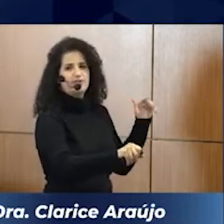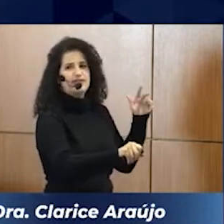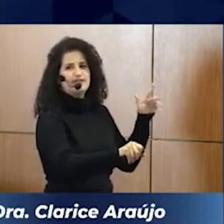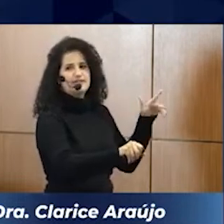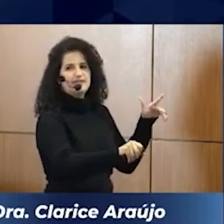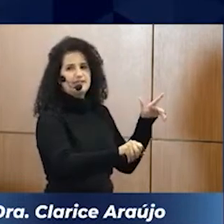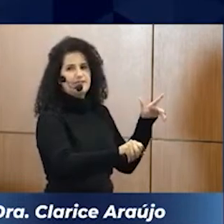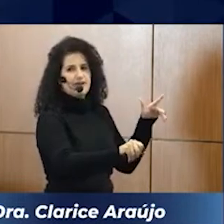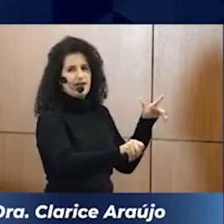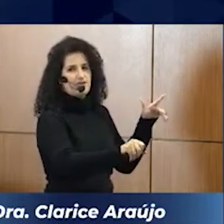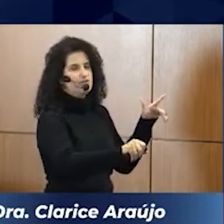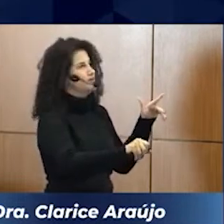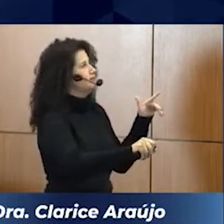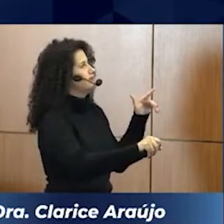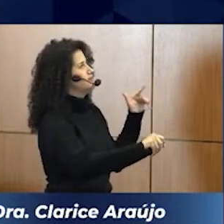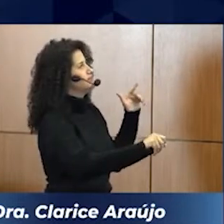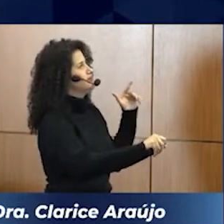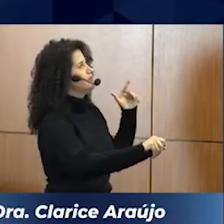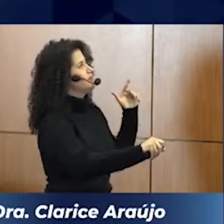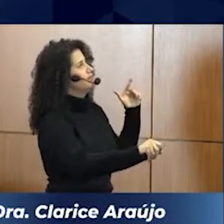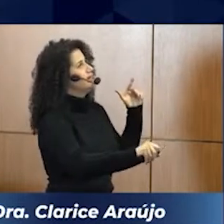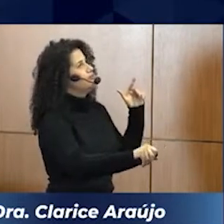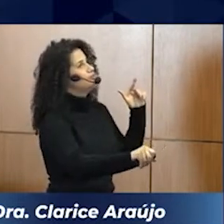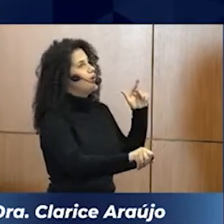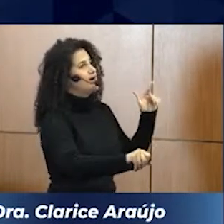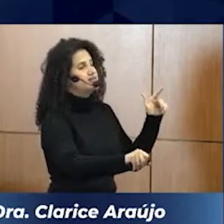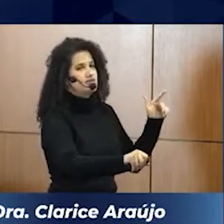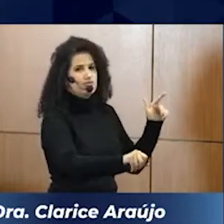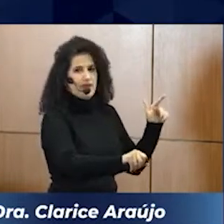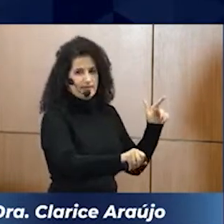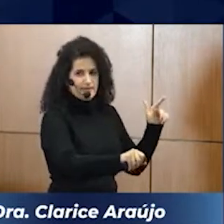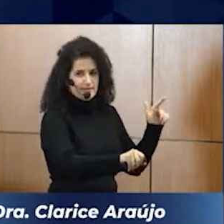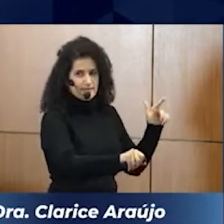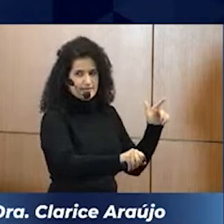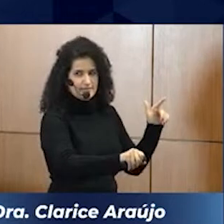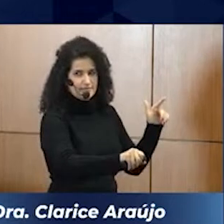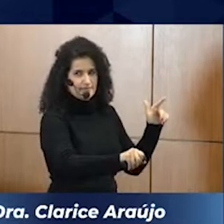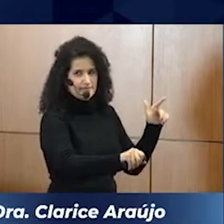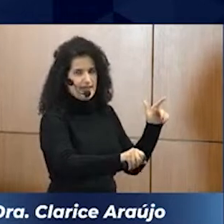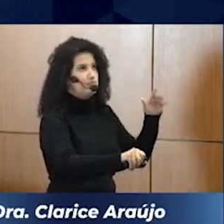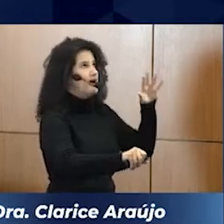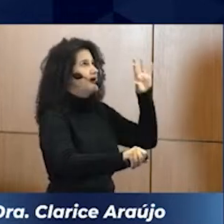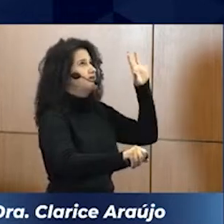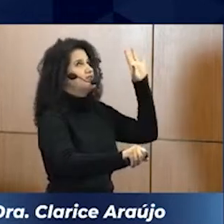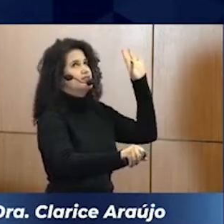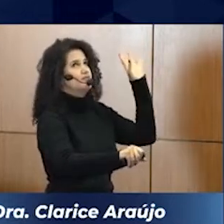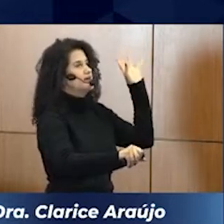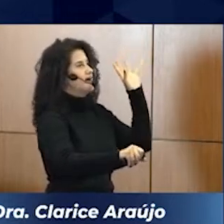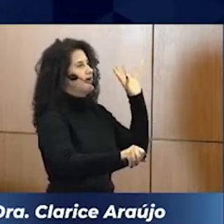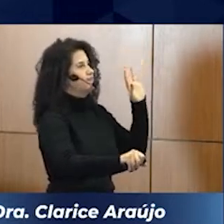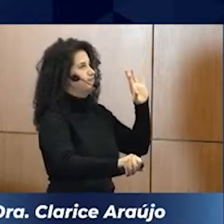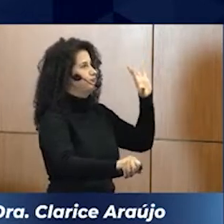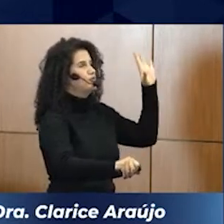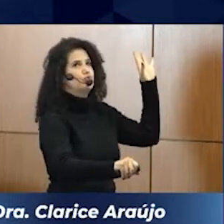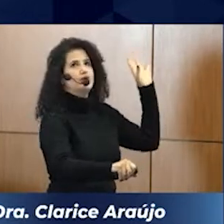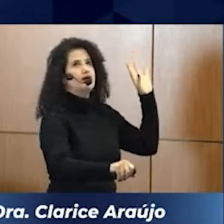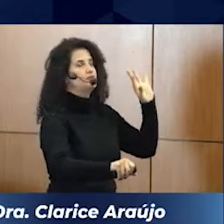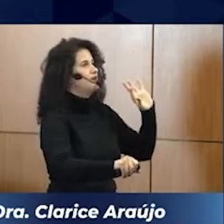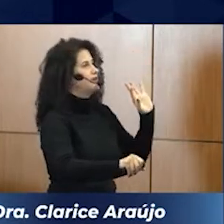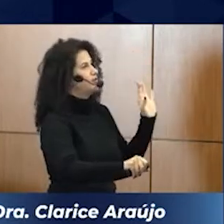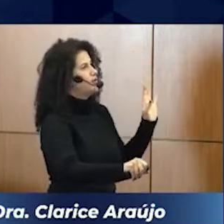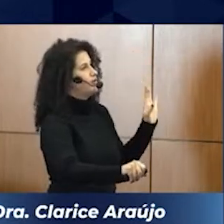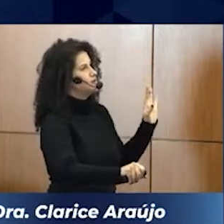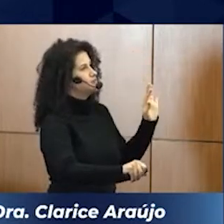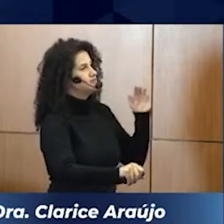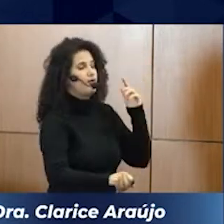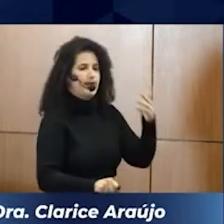cliente, então tem que ser significativa a intervenção, no alcance de metas, né, para de ficar flutuando